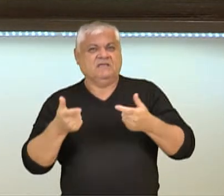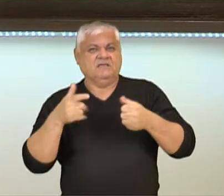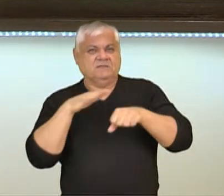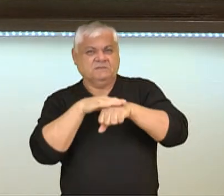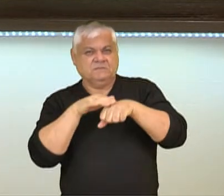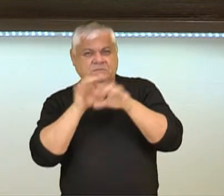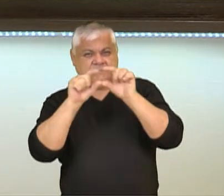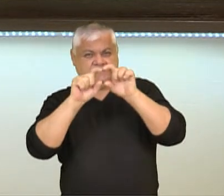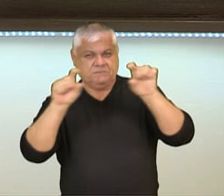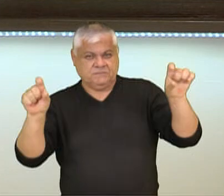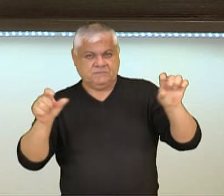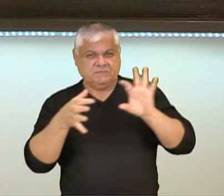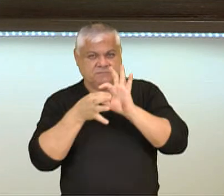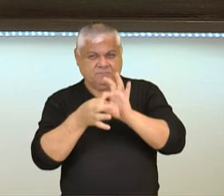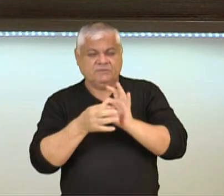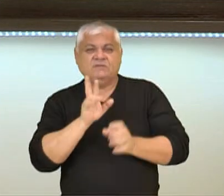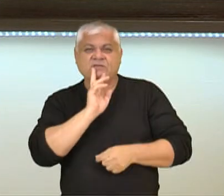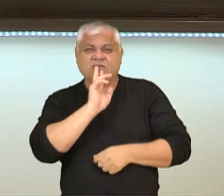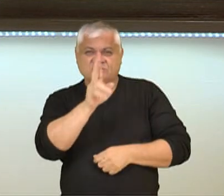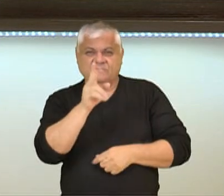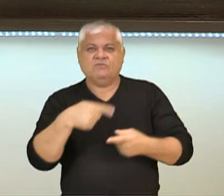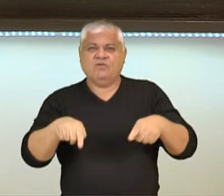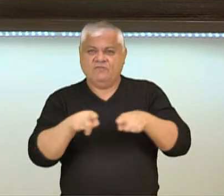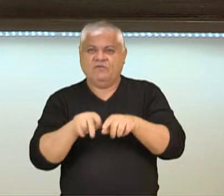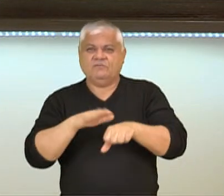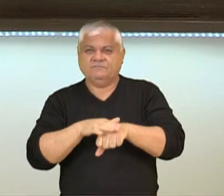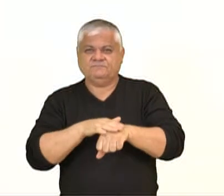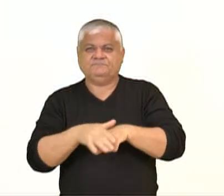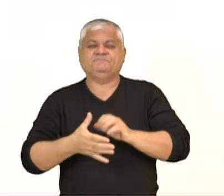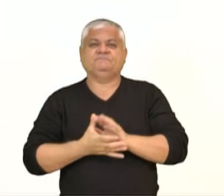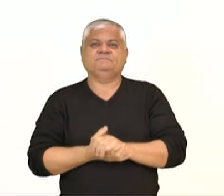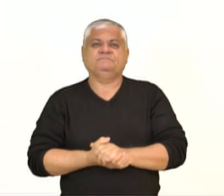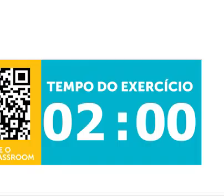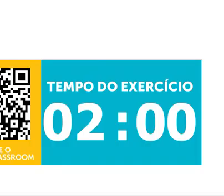essa intertextualidade. Respondam que eu já volto com vocês.